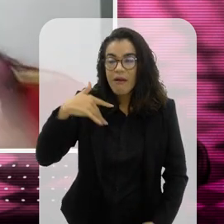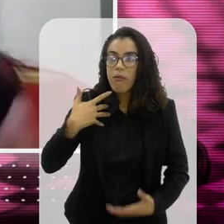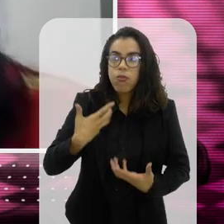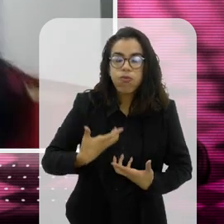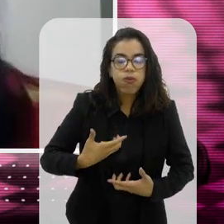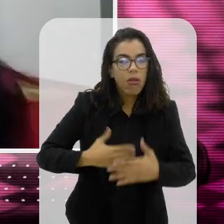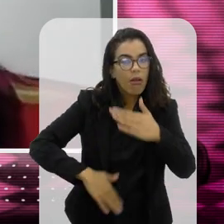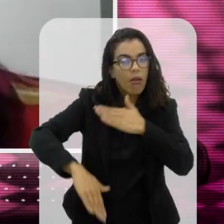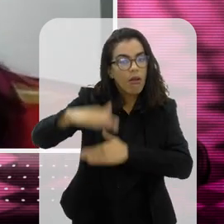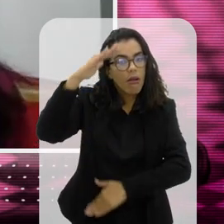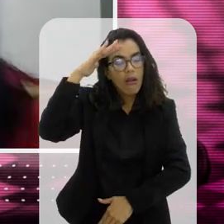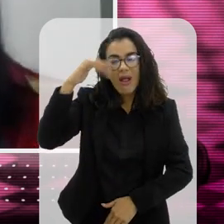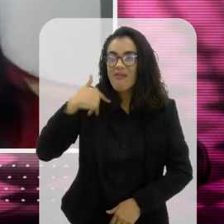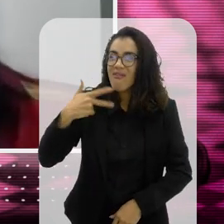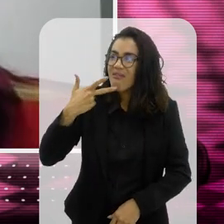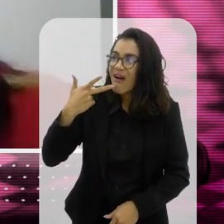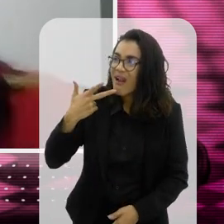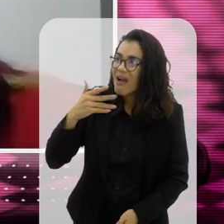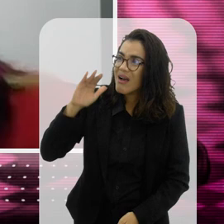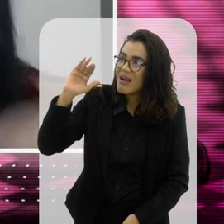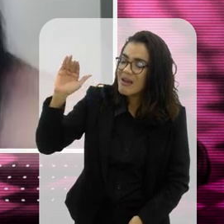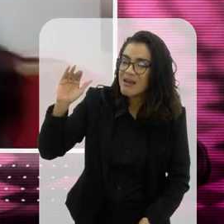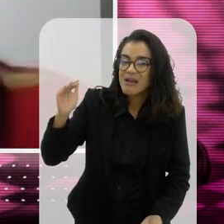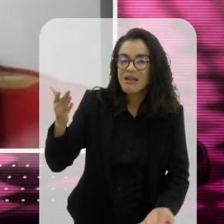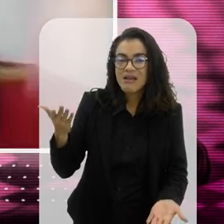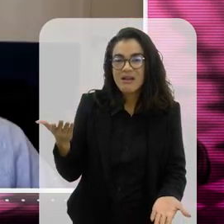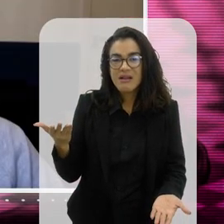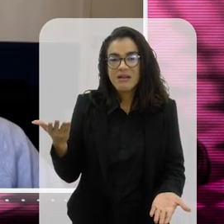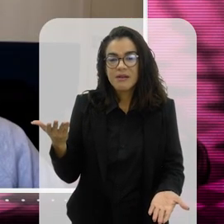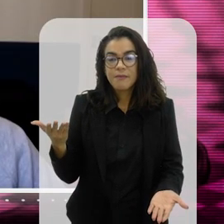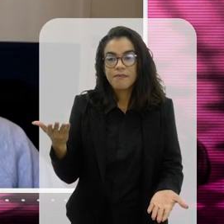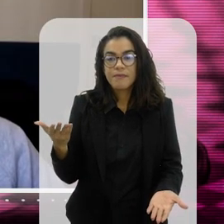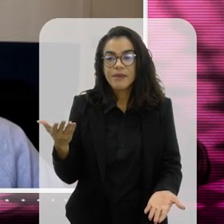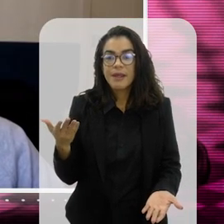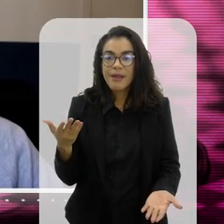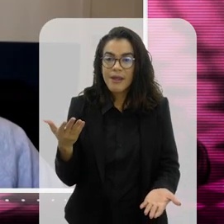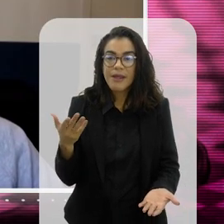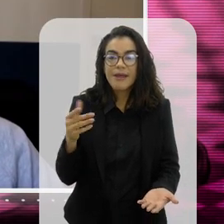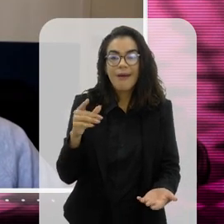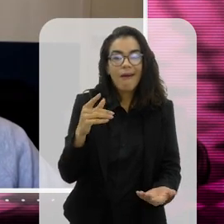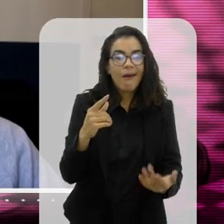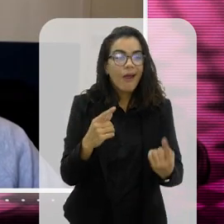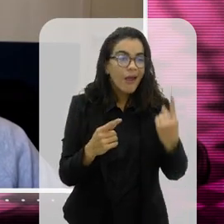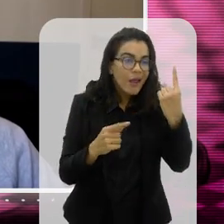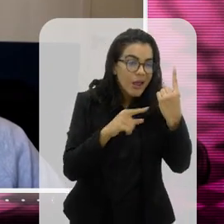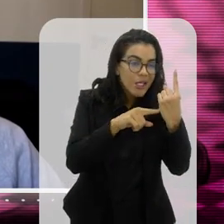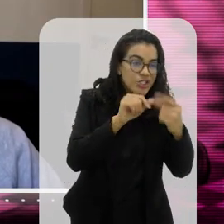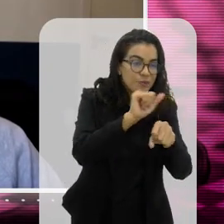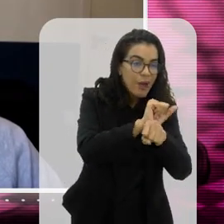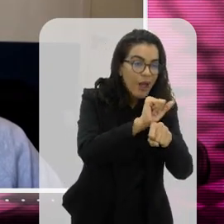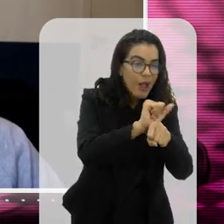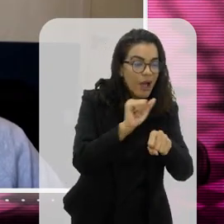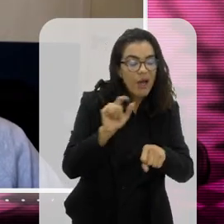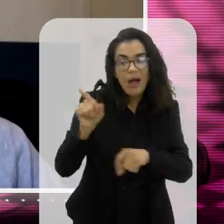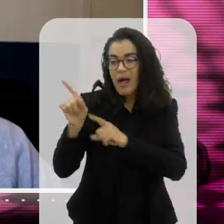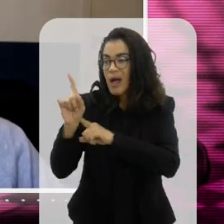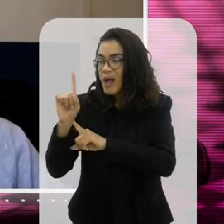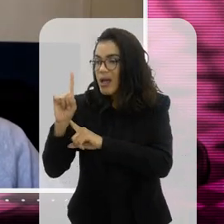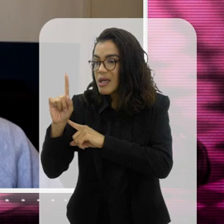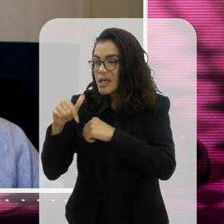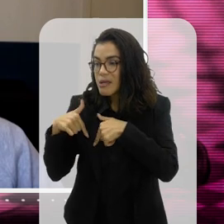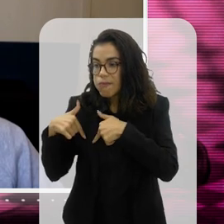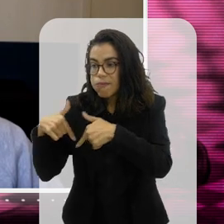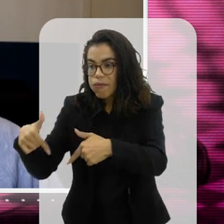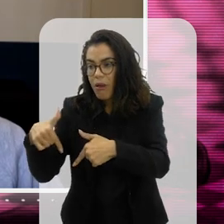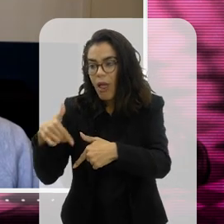tipo, não tô com saco de lembrar, de falar, de. E aí, já vou fazer mais Entre rápido, resolver. esperar, Mariana,